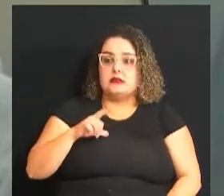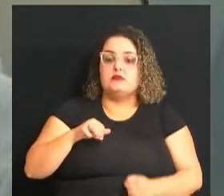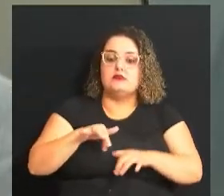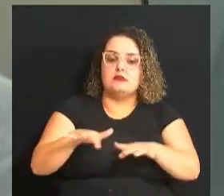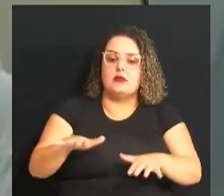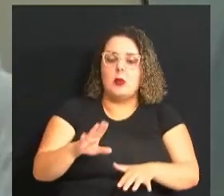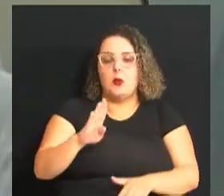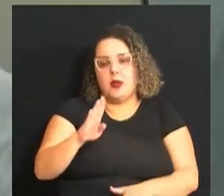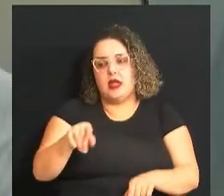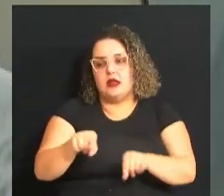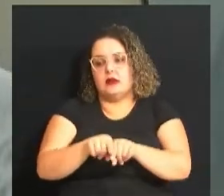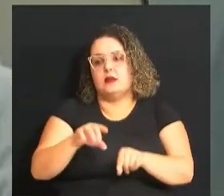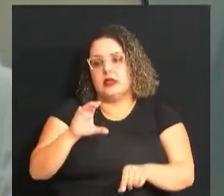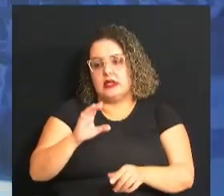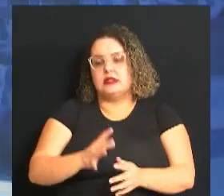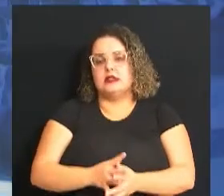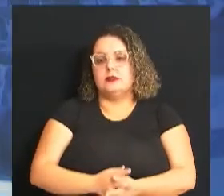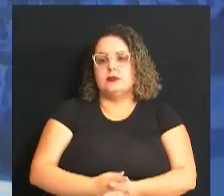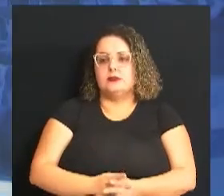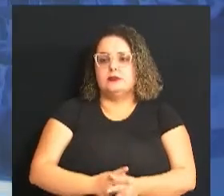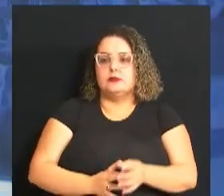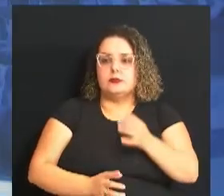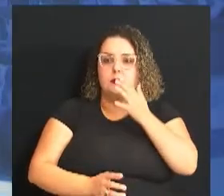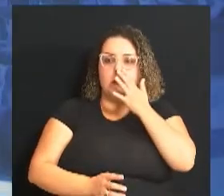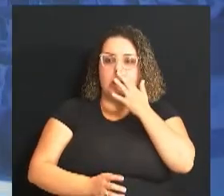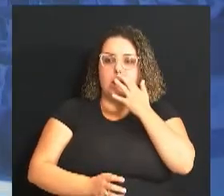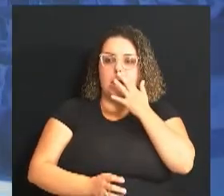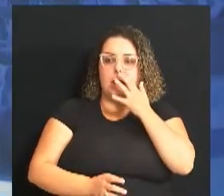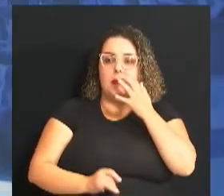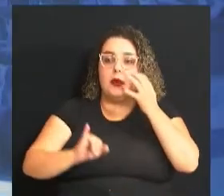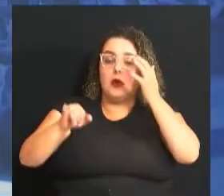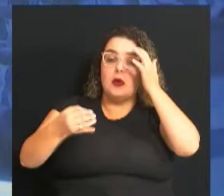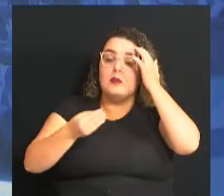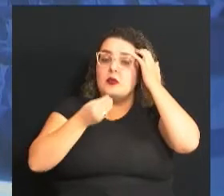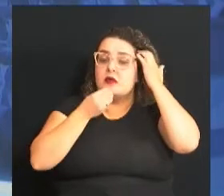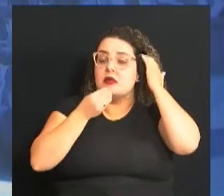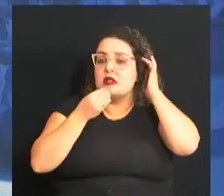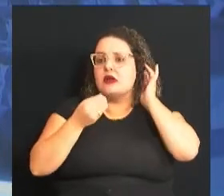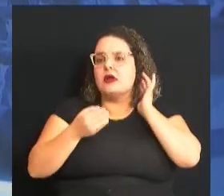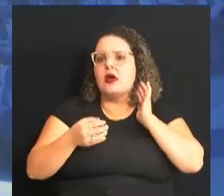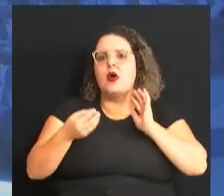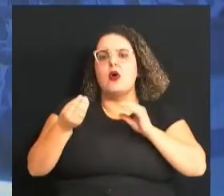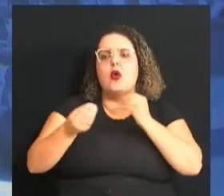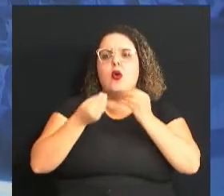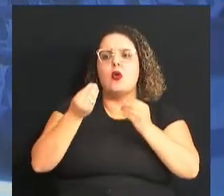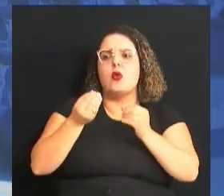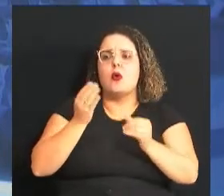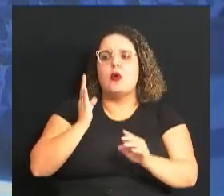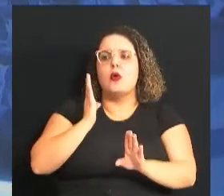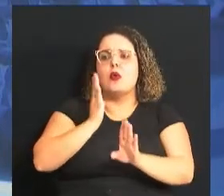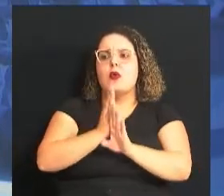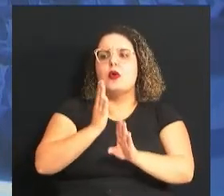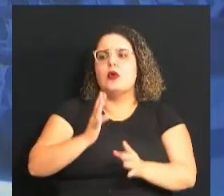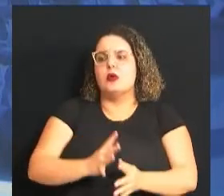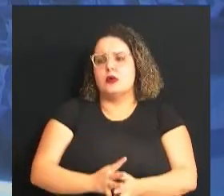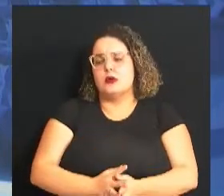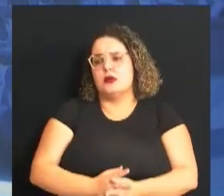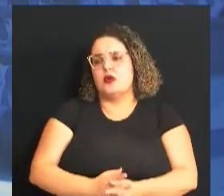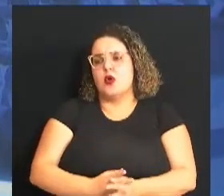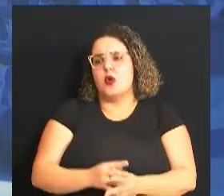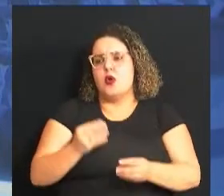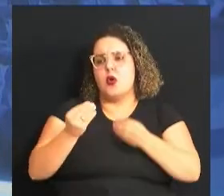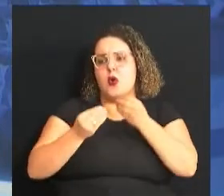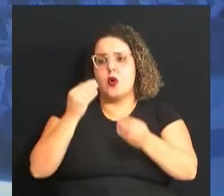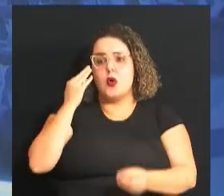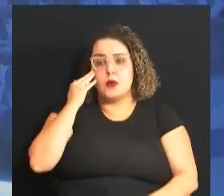C. E já pegando esse gancho aí, como que é detectado, né? Como saber se a